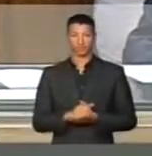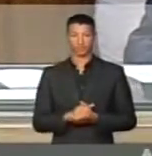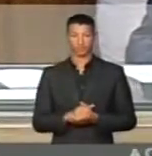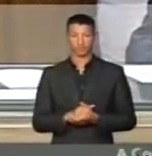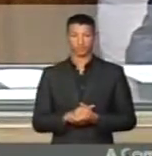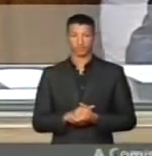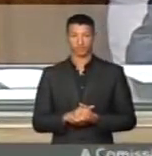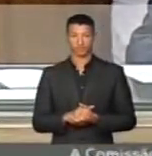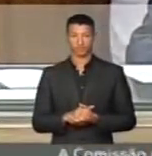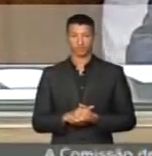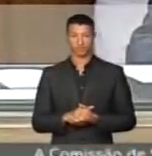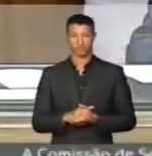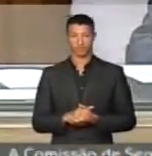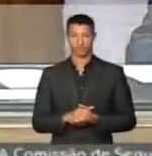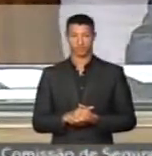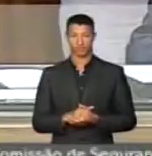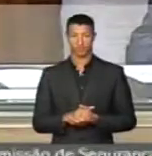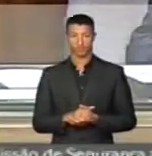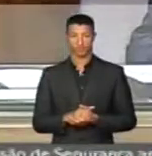Pessoal.